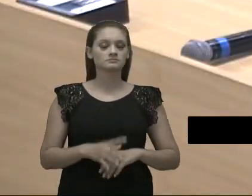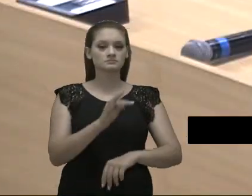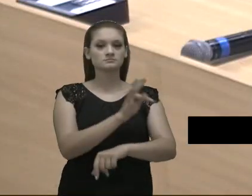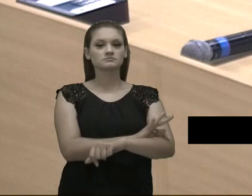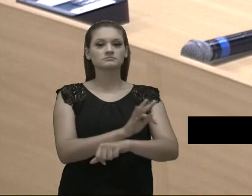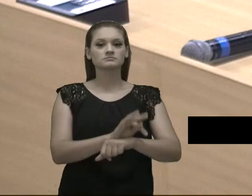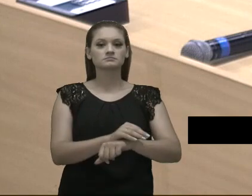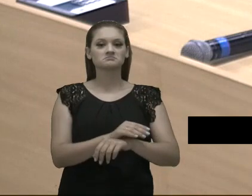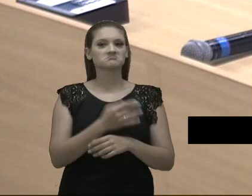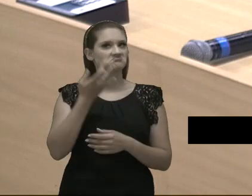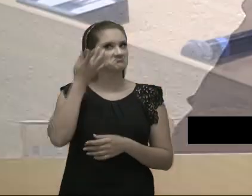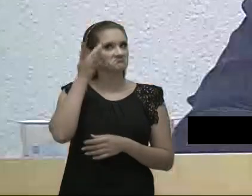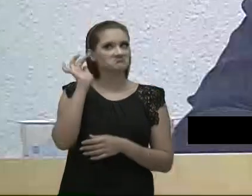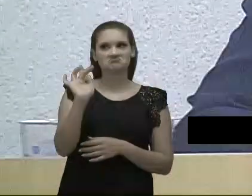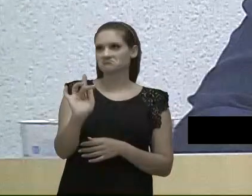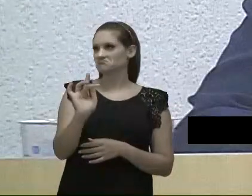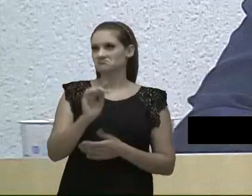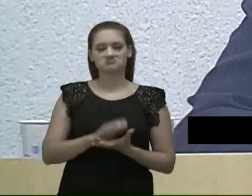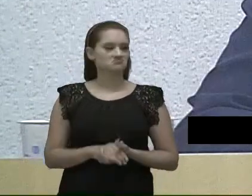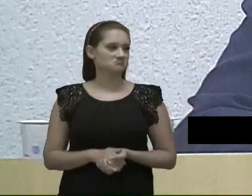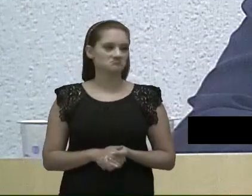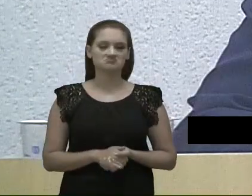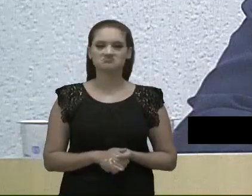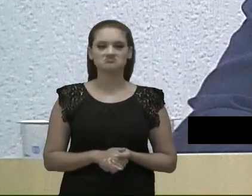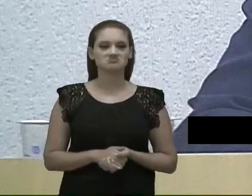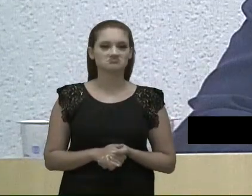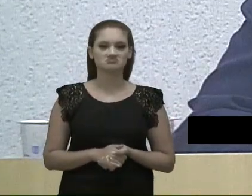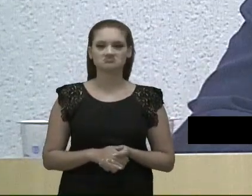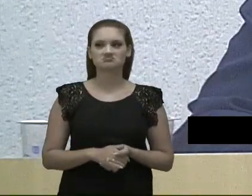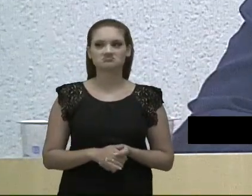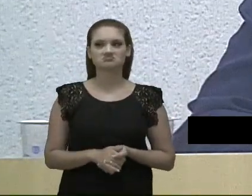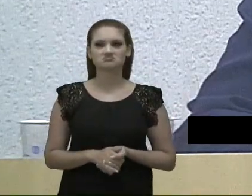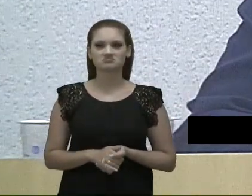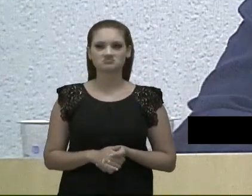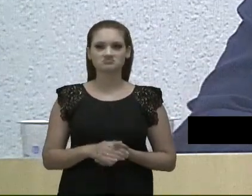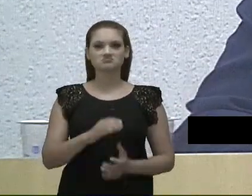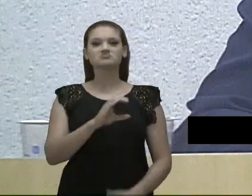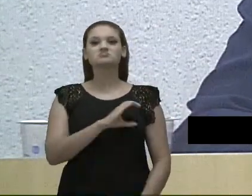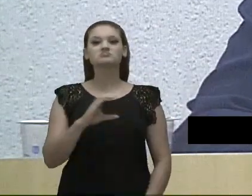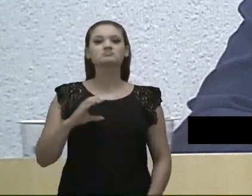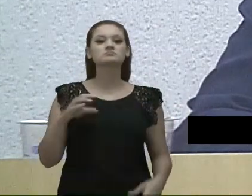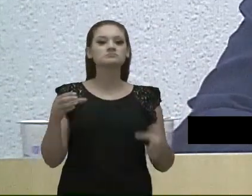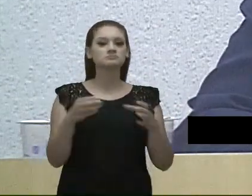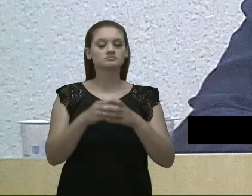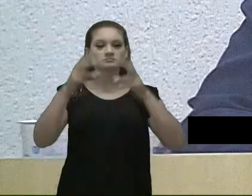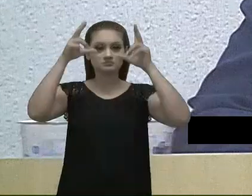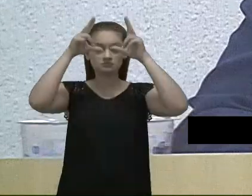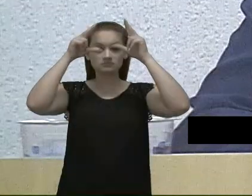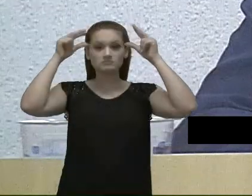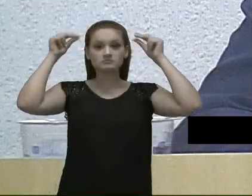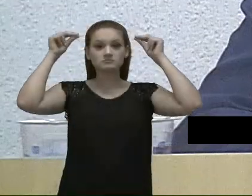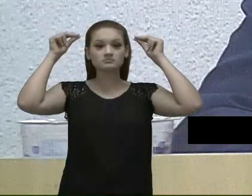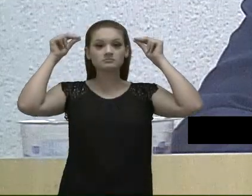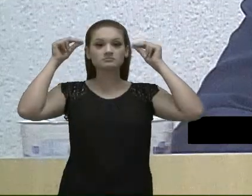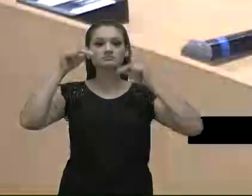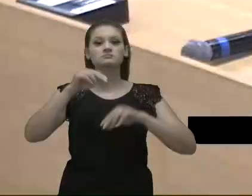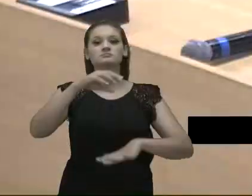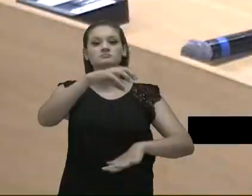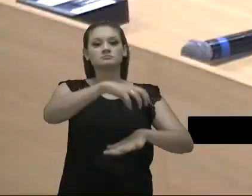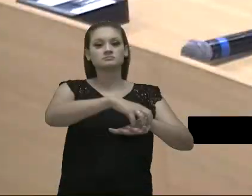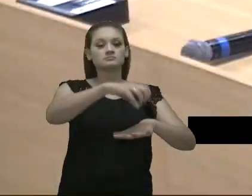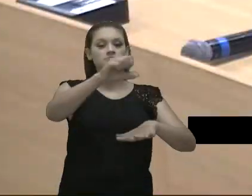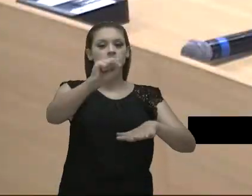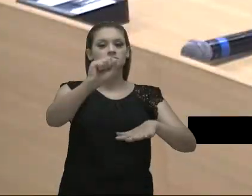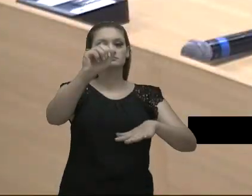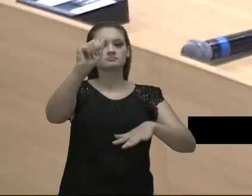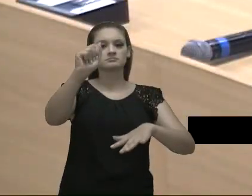Desconheço. A senhora desconhece? Desconheço. A senhora coordena a equipe toda de enfermagem, né? Da UPA São Marino.